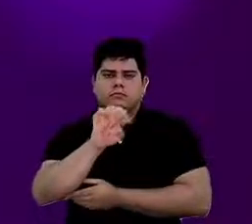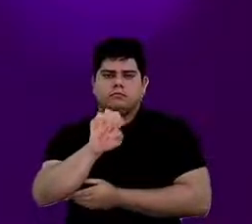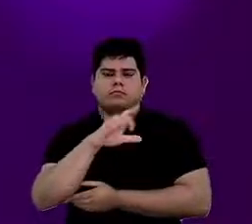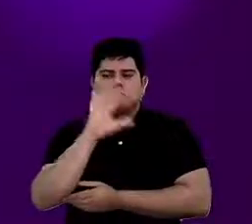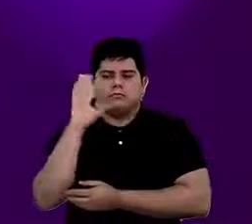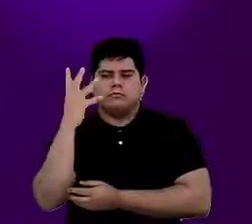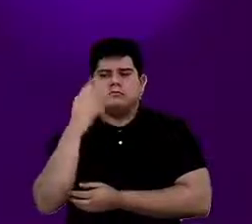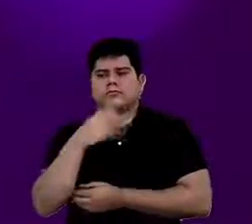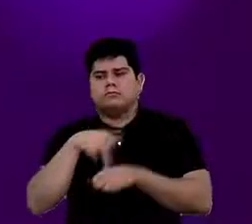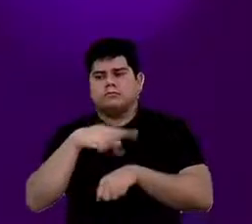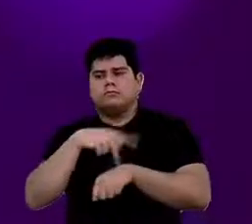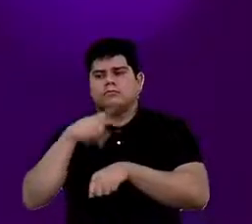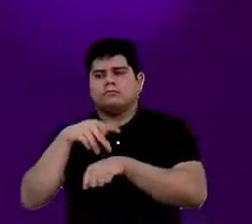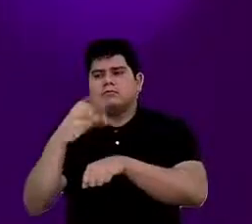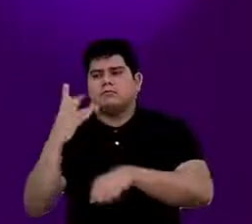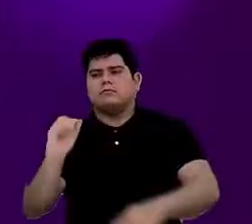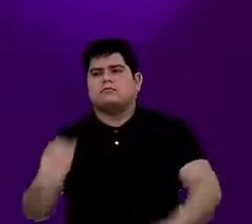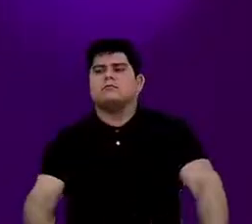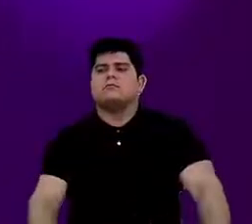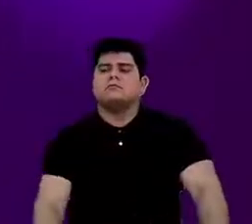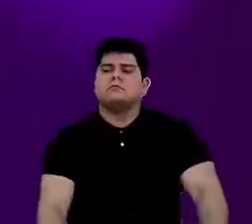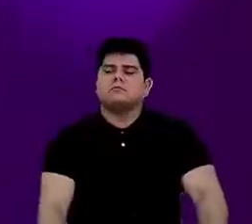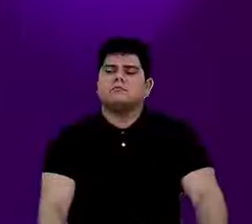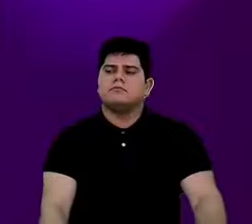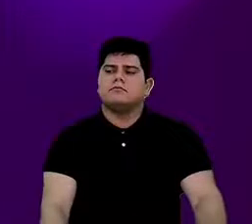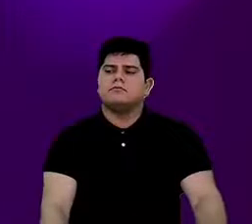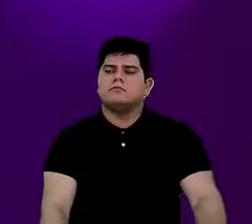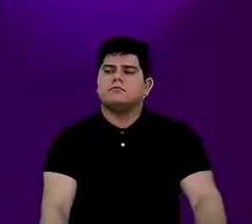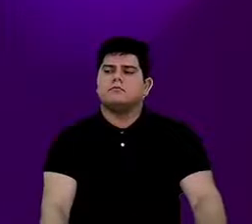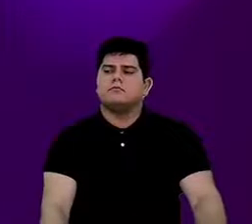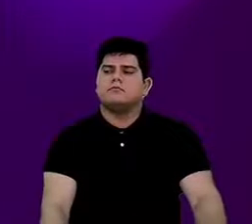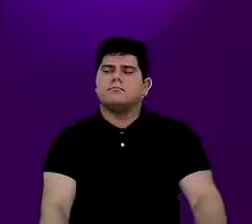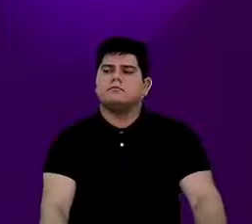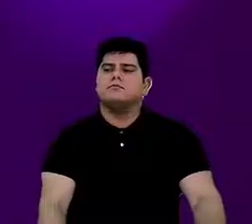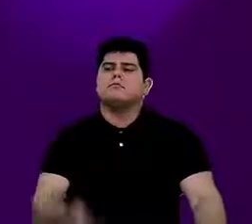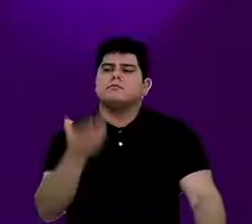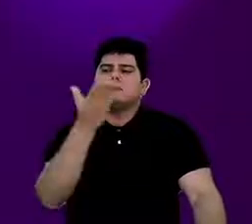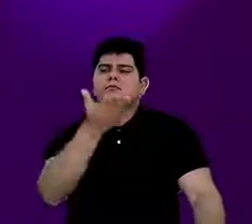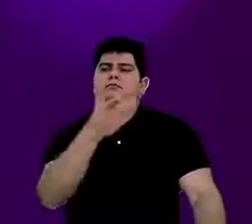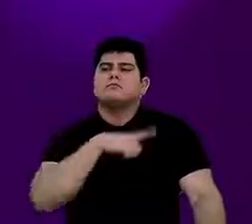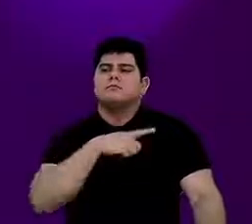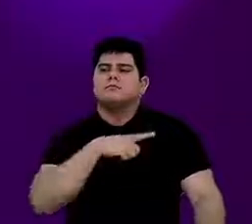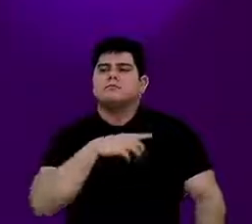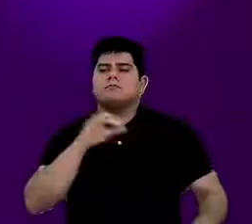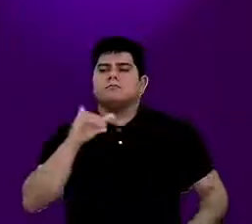30% a 40% dos casos. Além disso, a clássica indicação